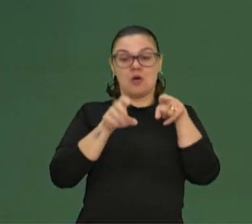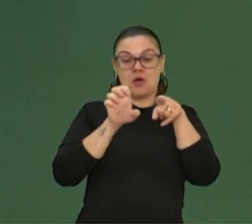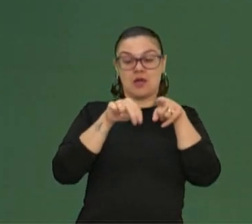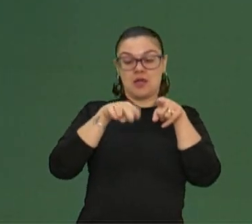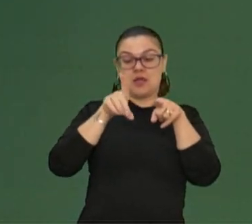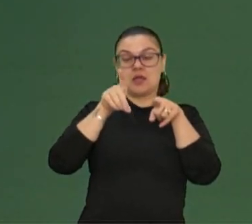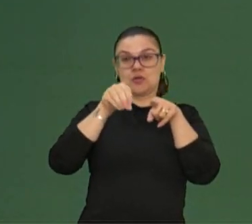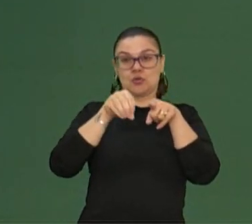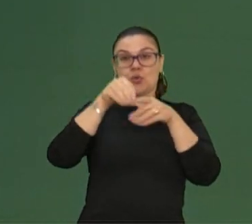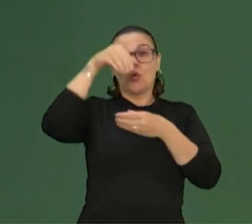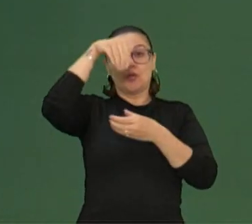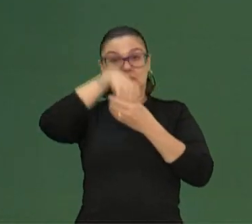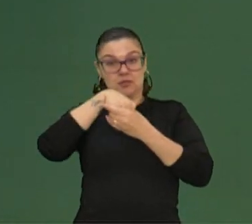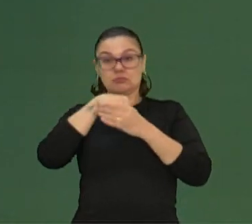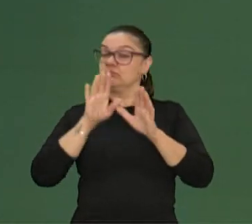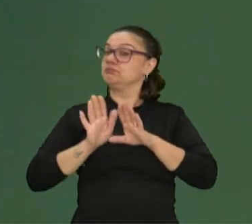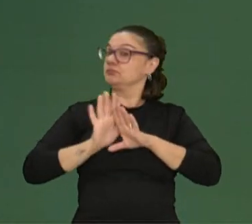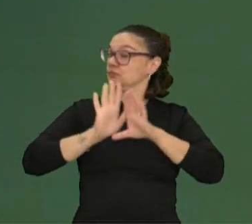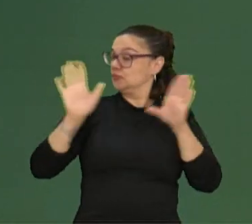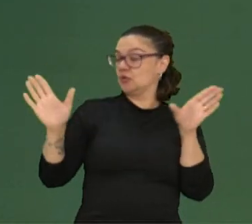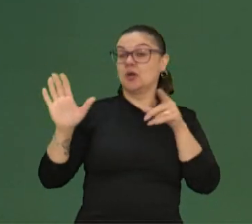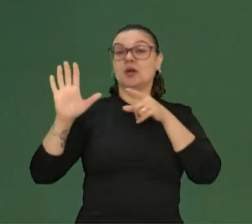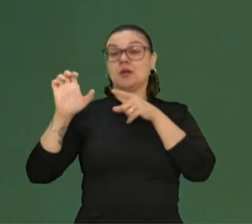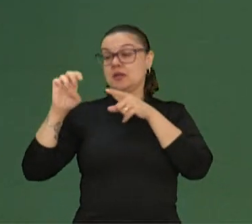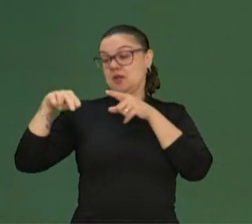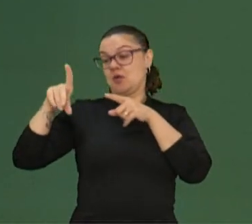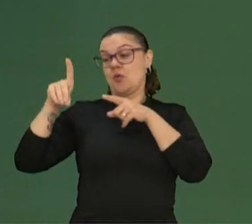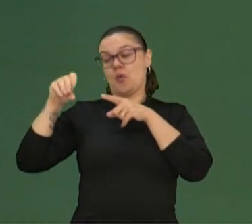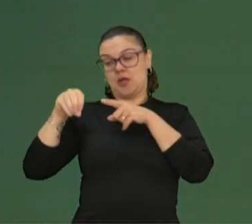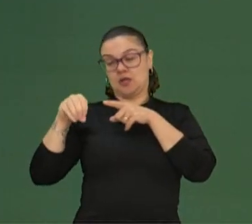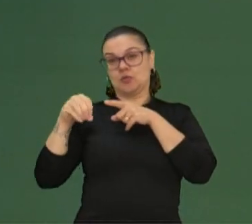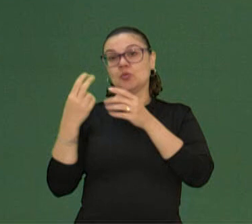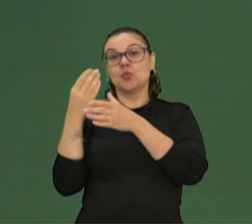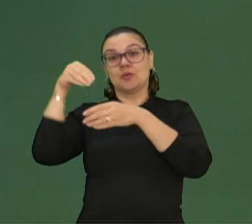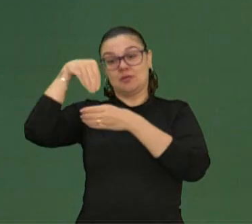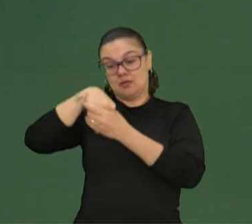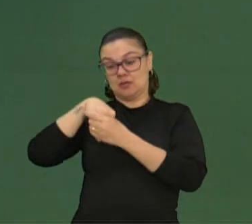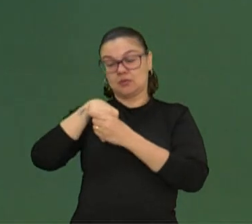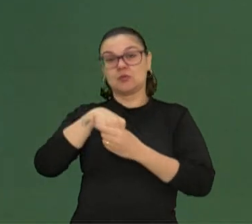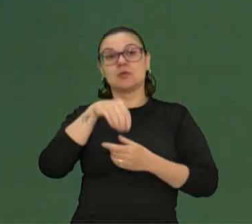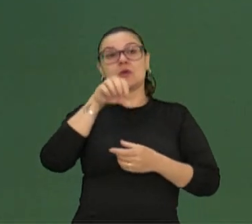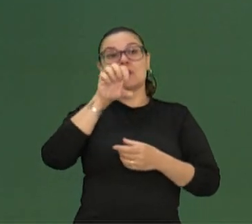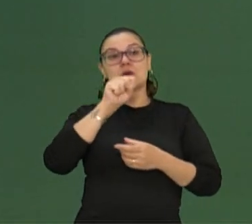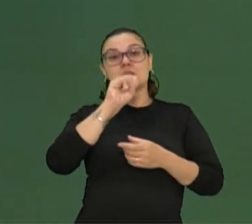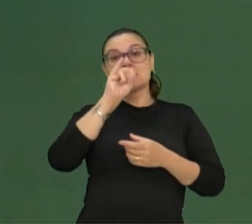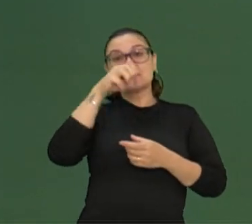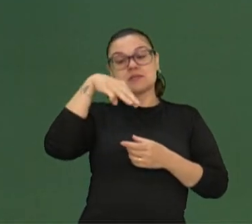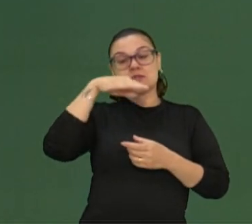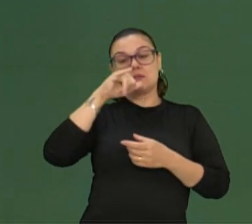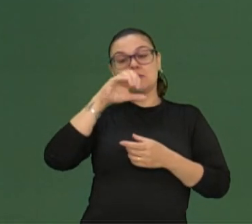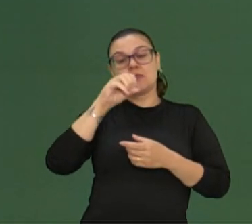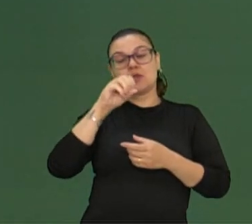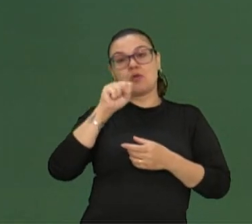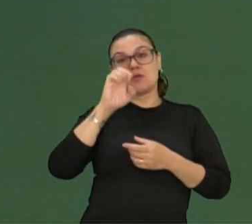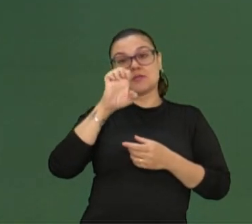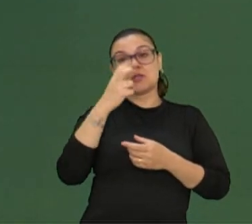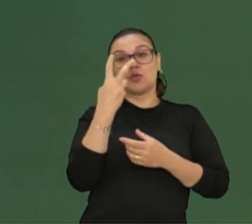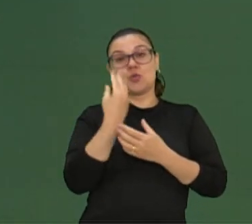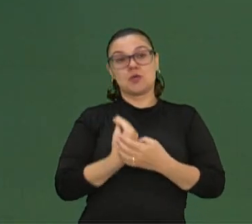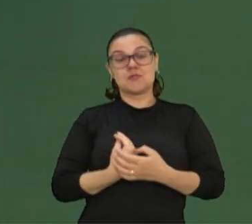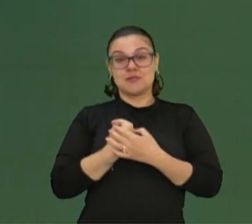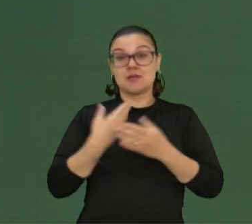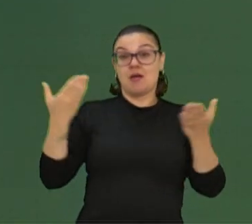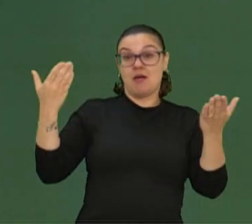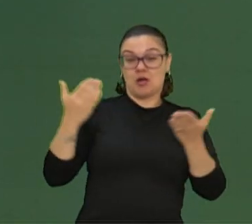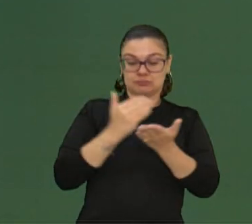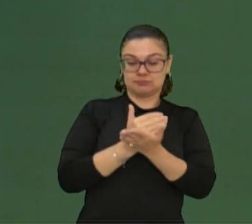dentro. Só para destrinchar a palavra para vocês, esse significado não é algo tão importante para o de hoje. Continuando o baile. Exercício